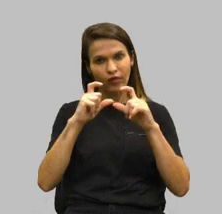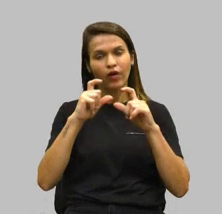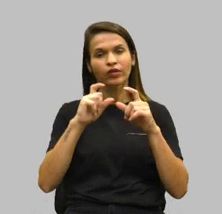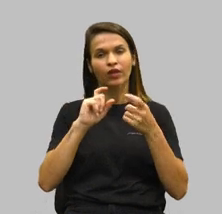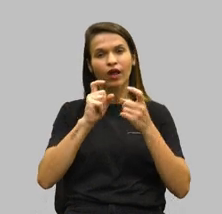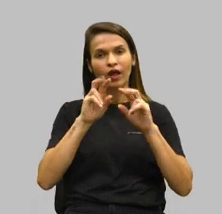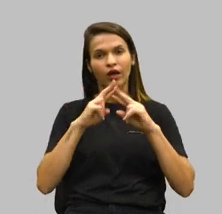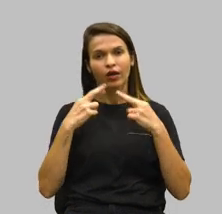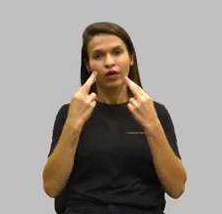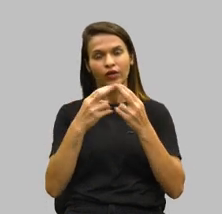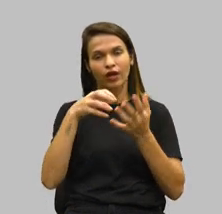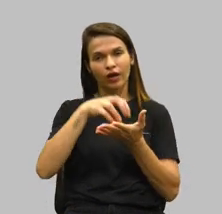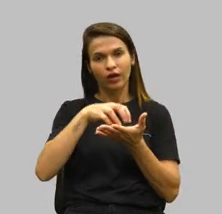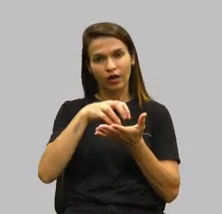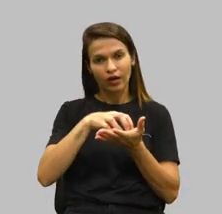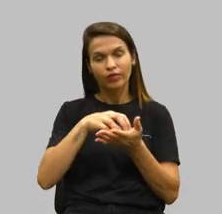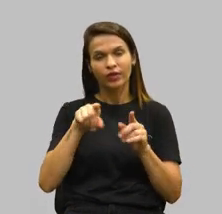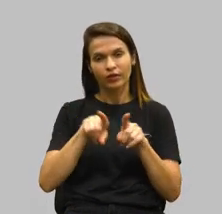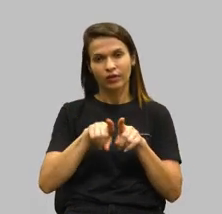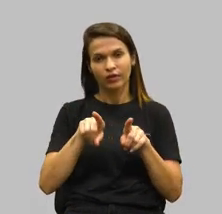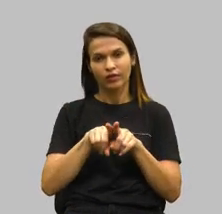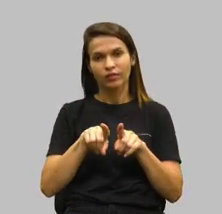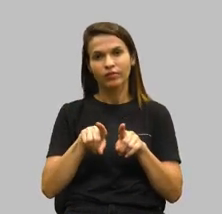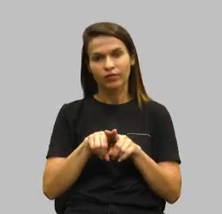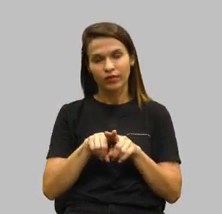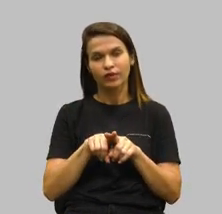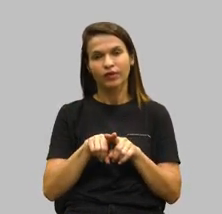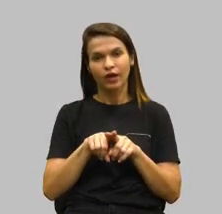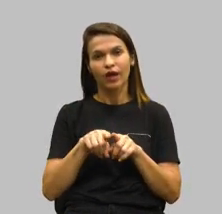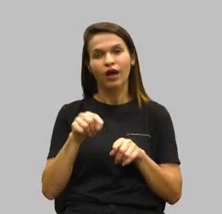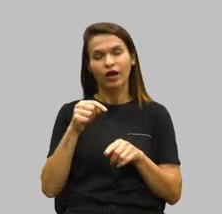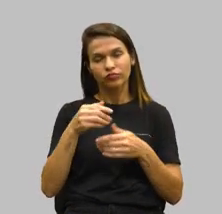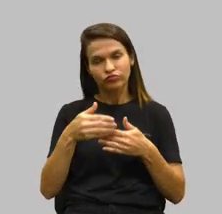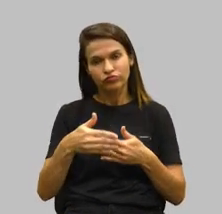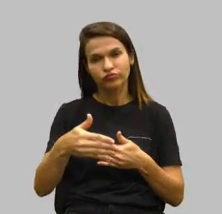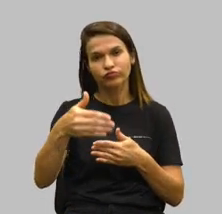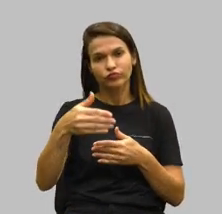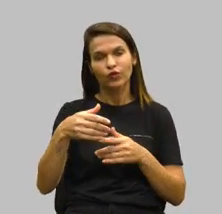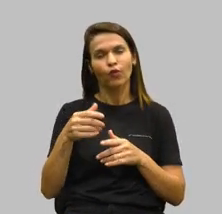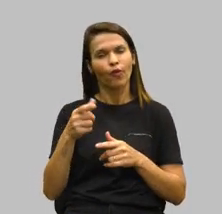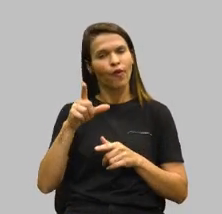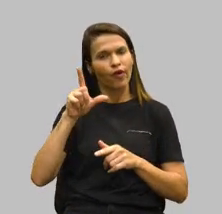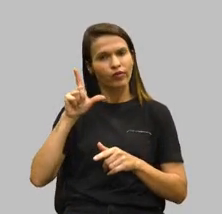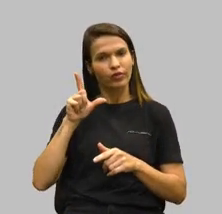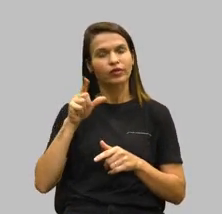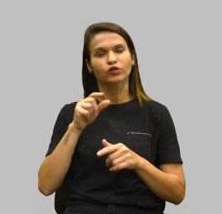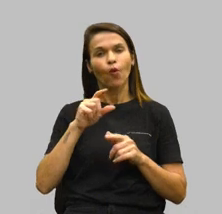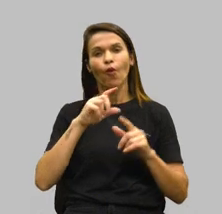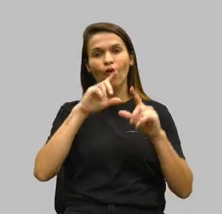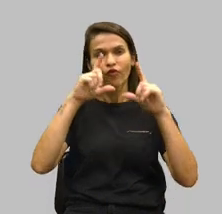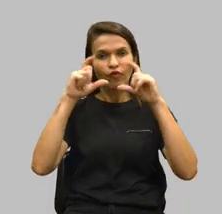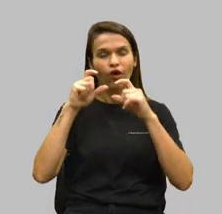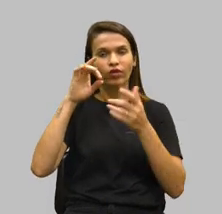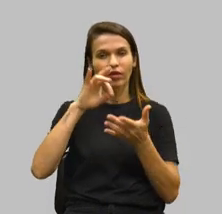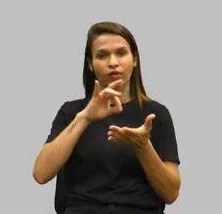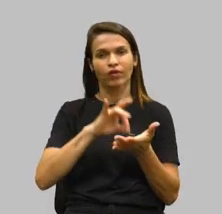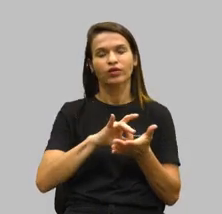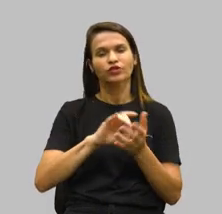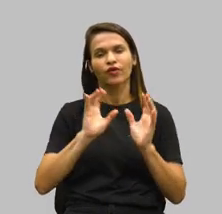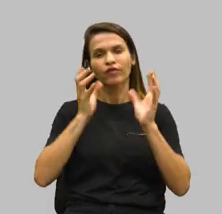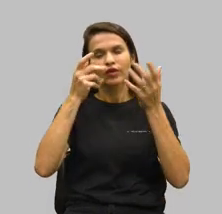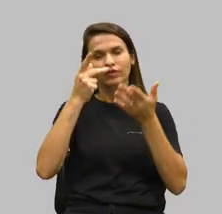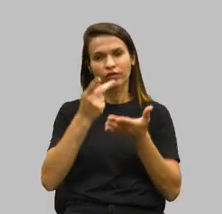integrada e da mesma forma aqui paraa frente os anteriores também são todas fotos reais de eventos que